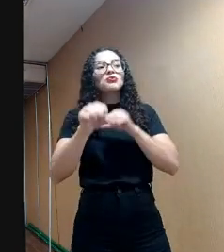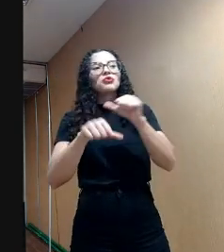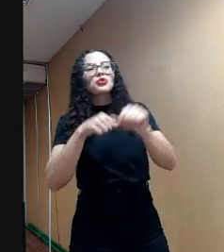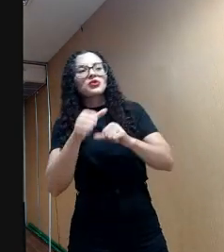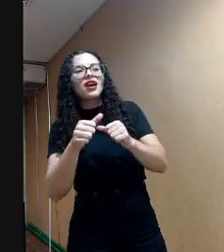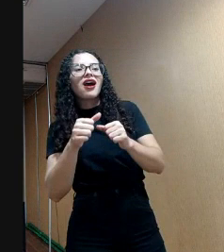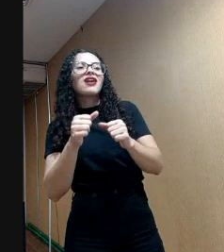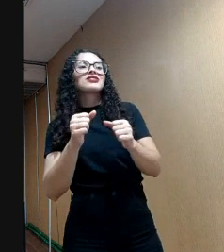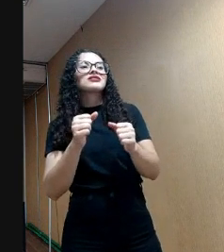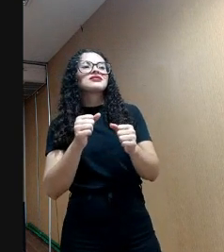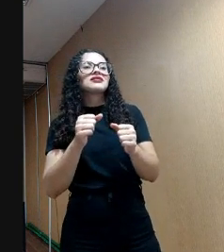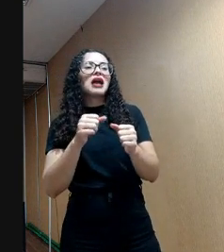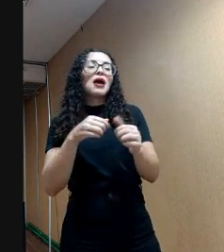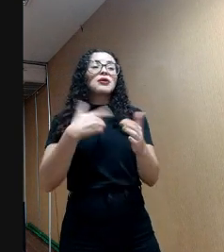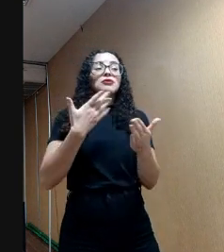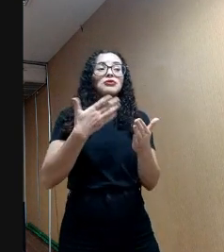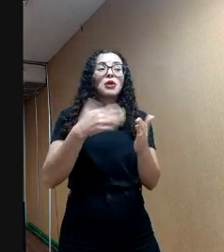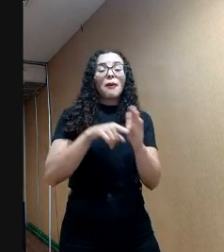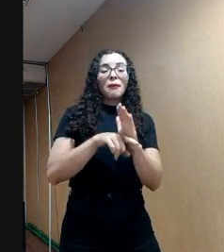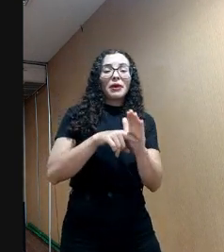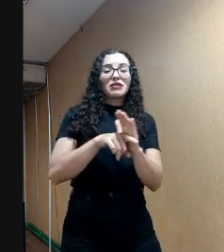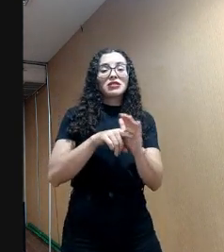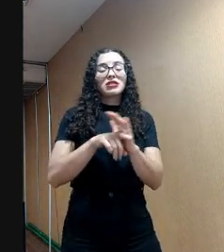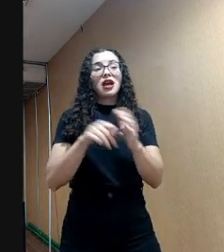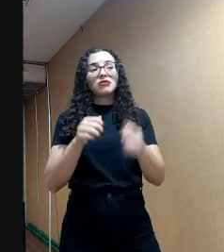e extensão. Então, hoje, os clubes,